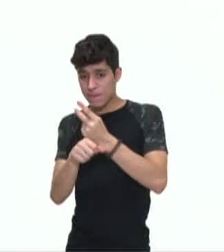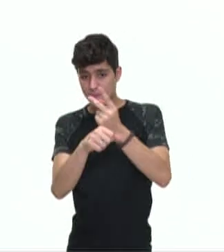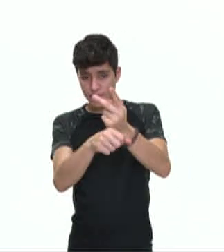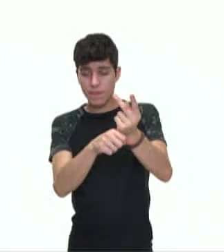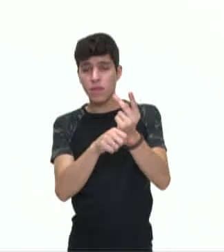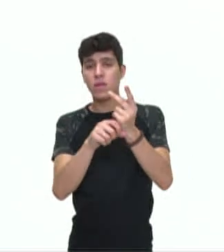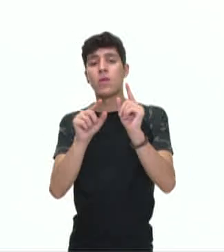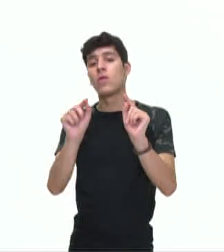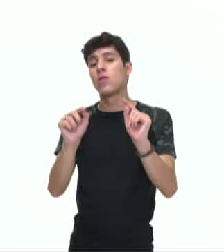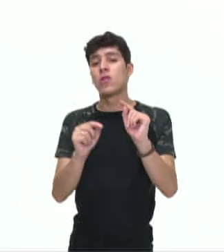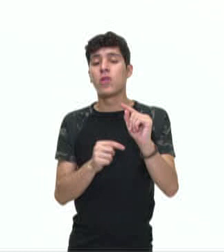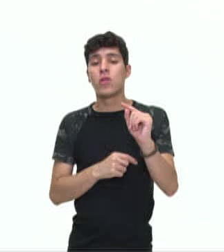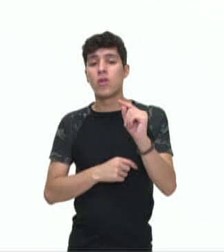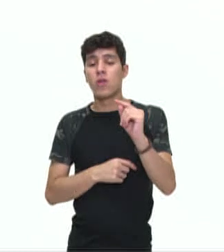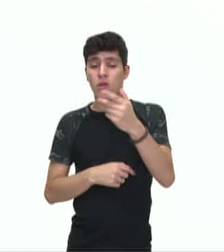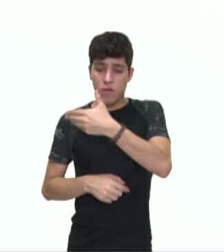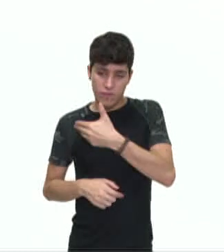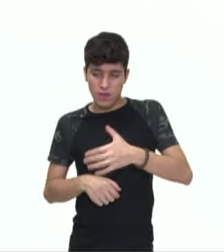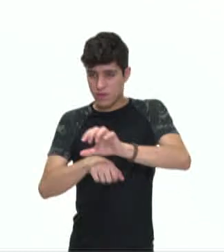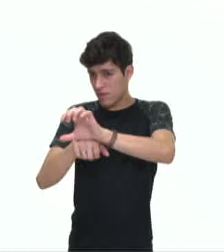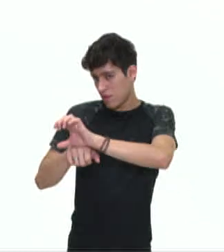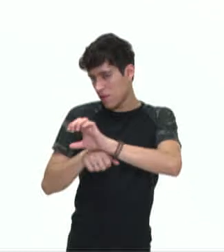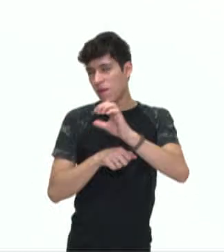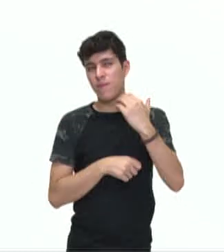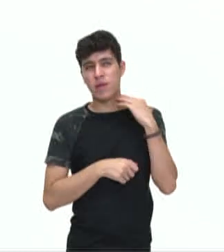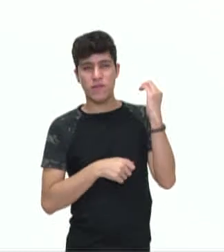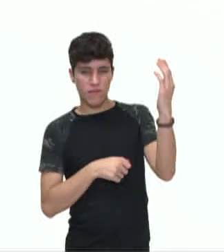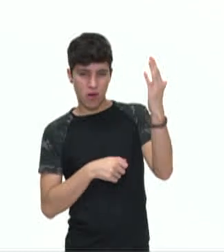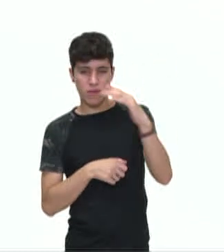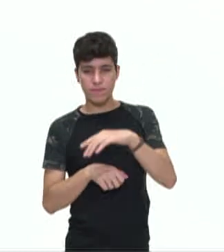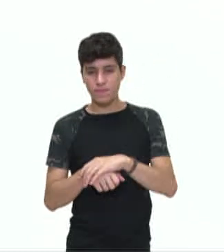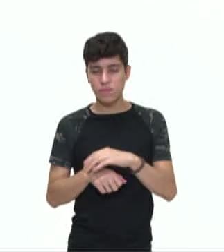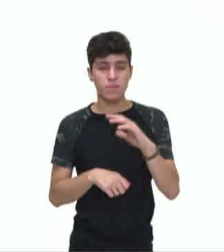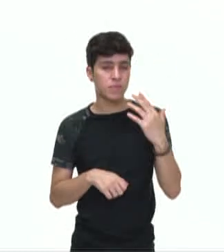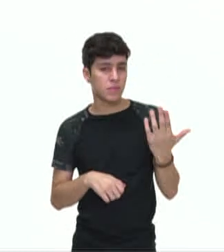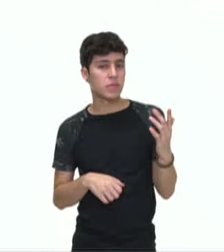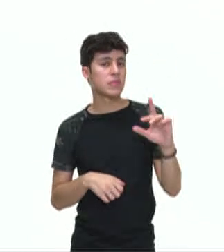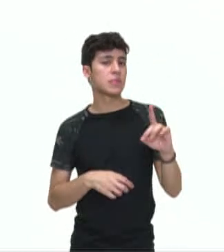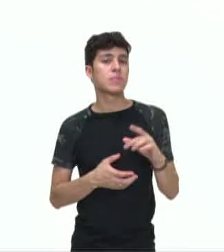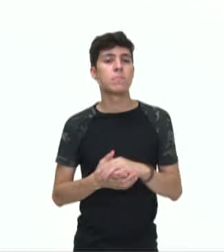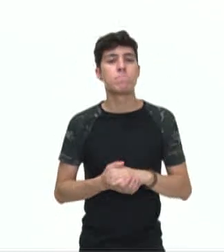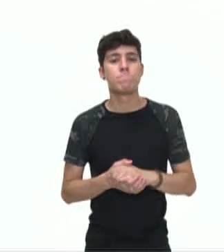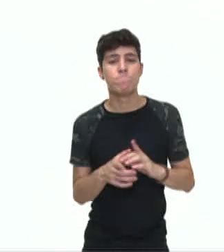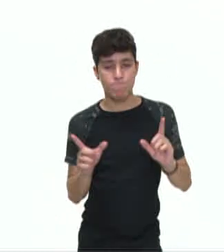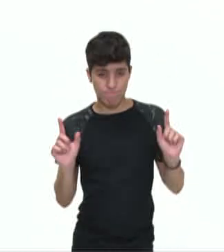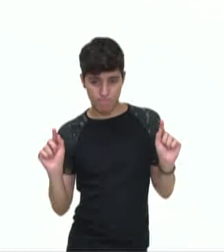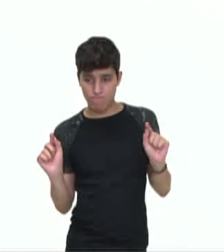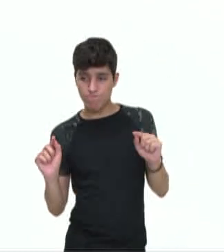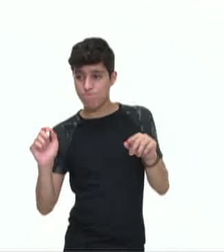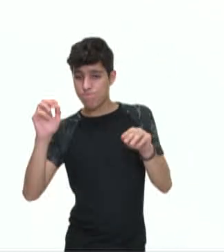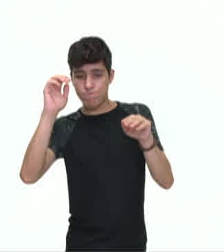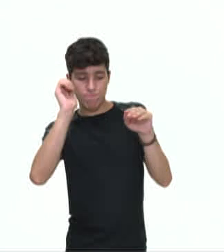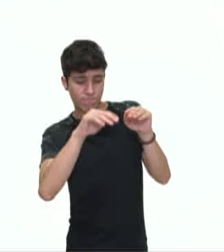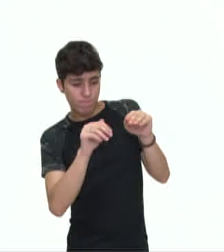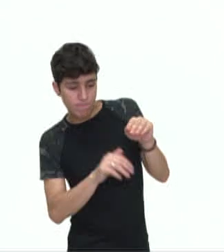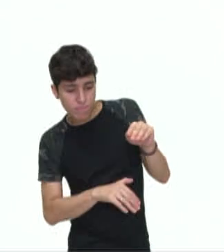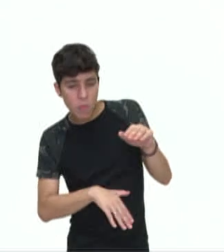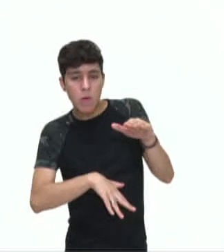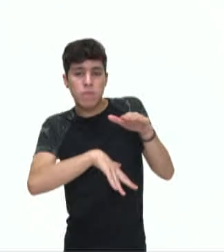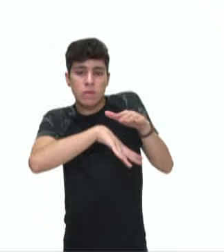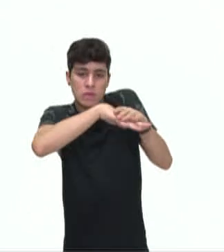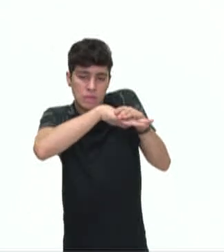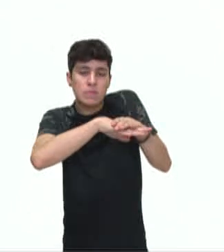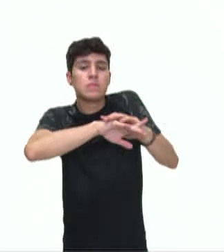estaduais por bancos estrangeiros. Ou letra D, o armazenamento dos estoques